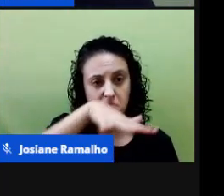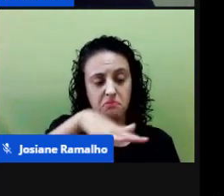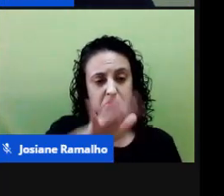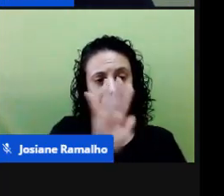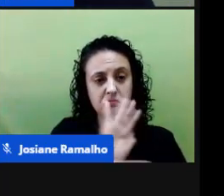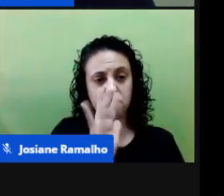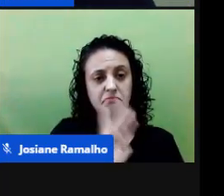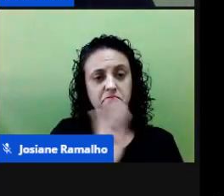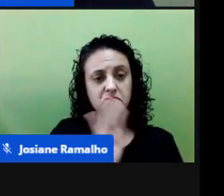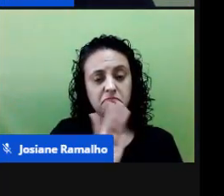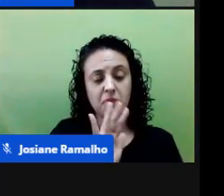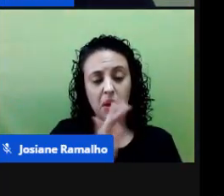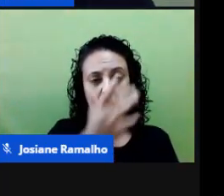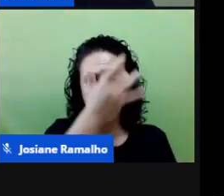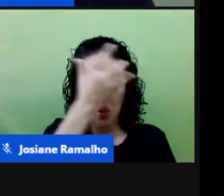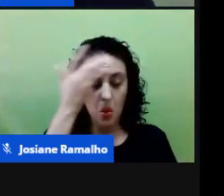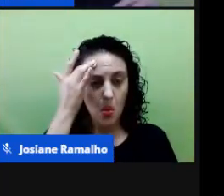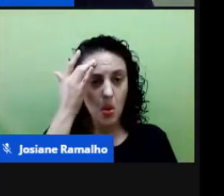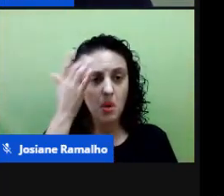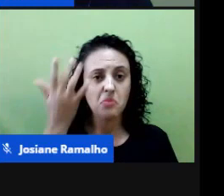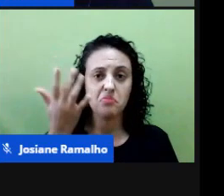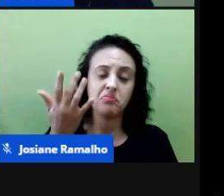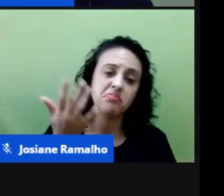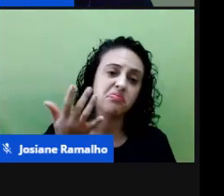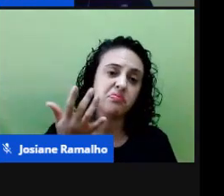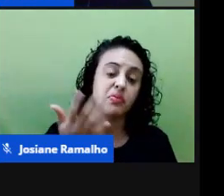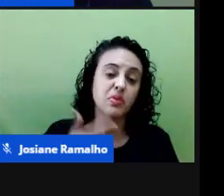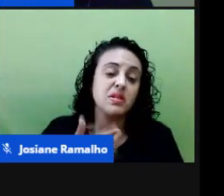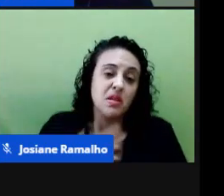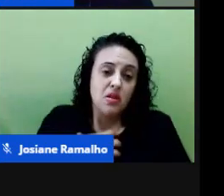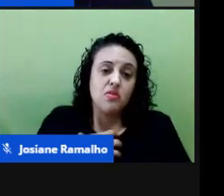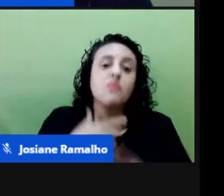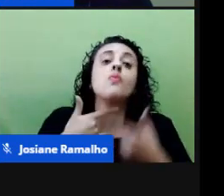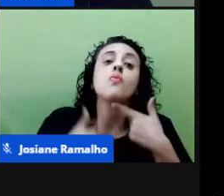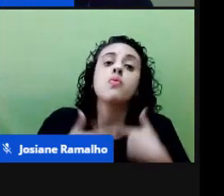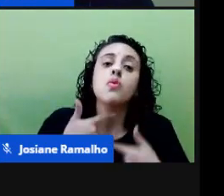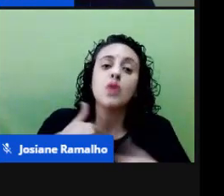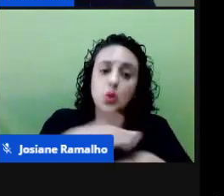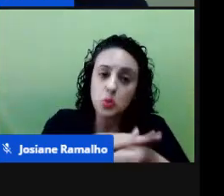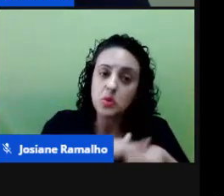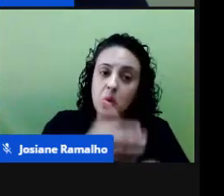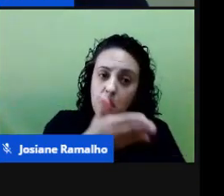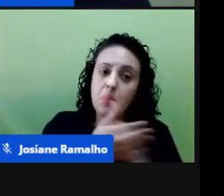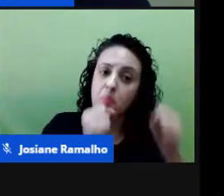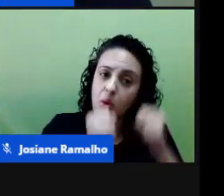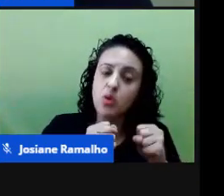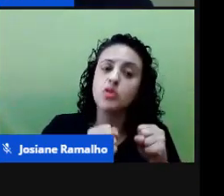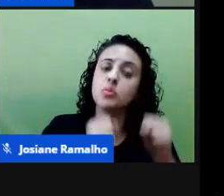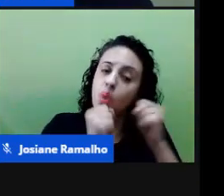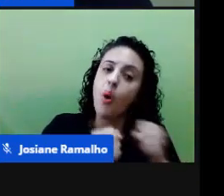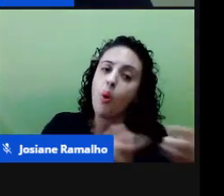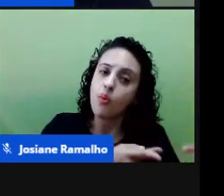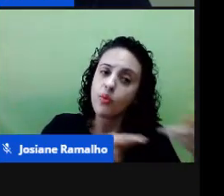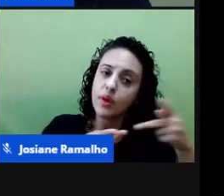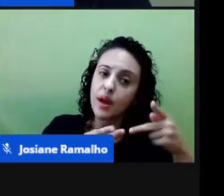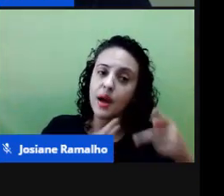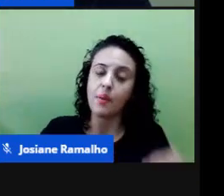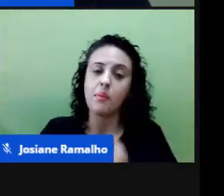com ele é de muito fácil acesso, até para levar para uma aula, alguma coisa assim. E ele